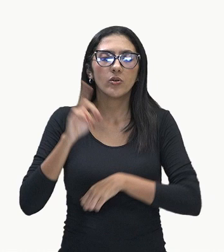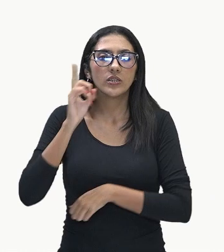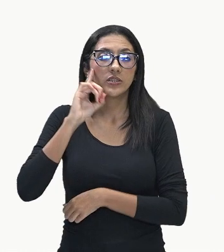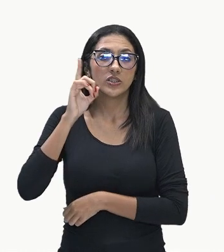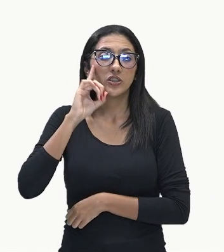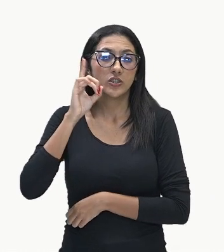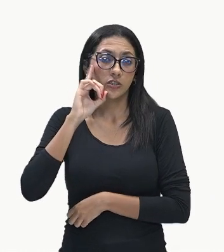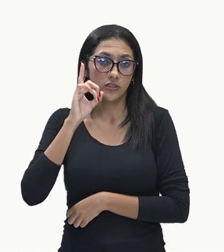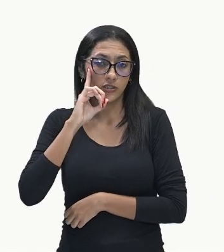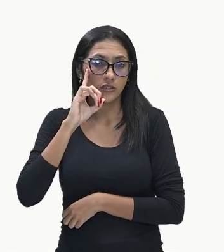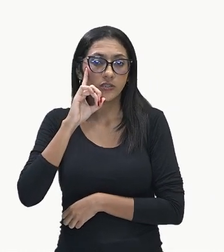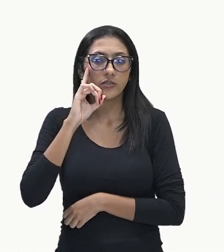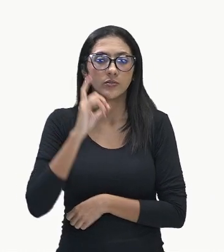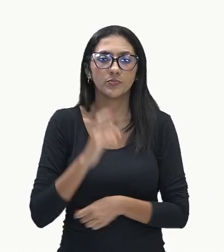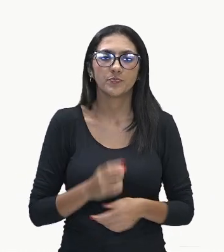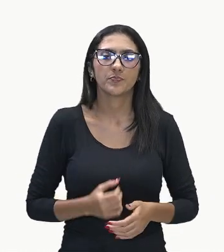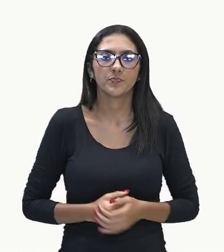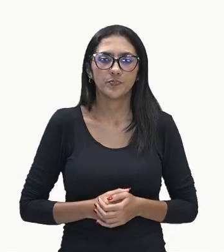é em dias, a